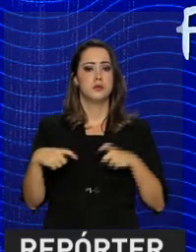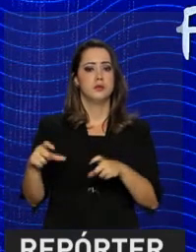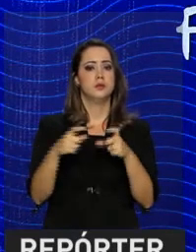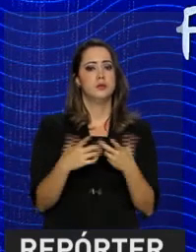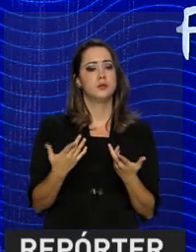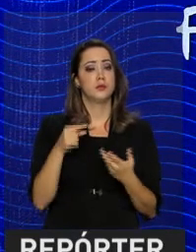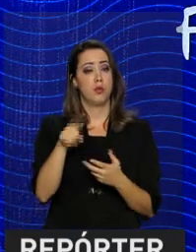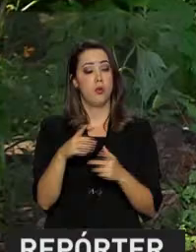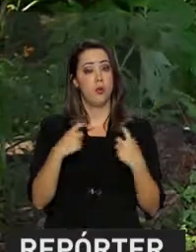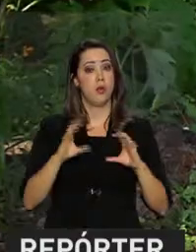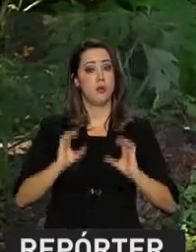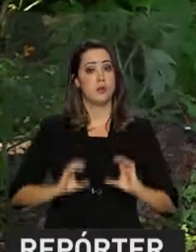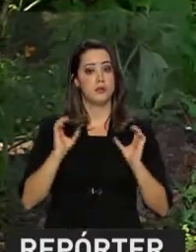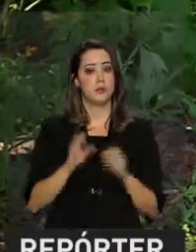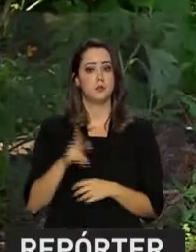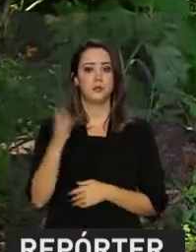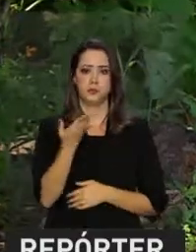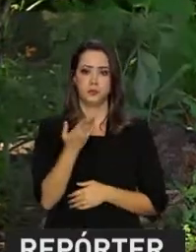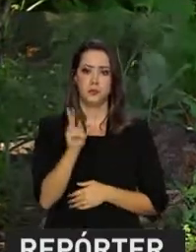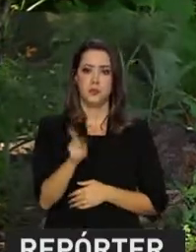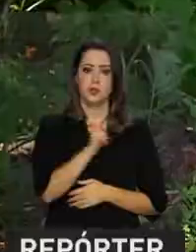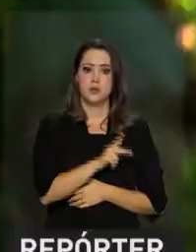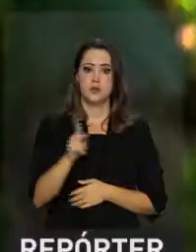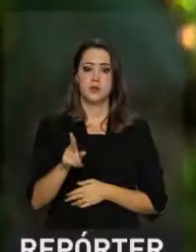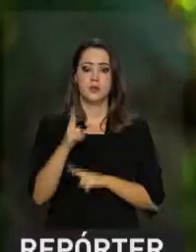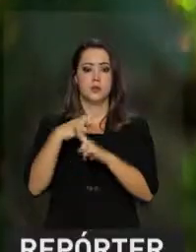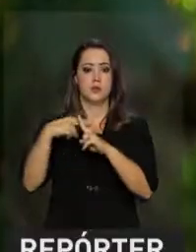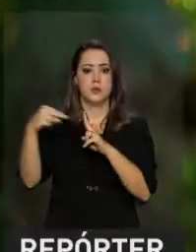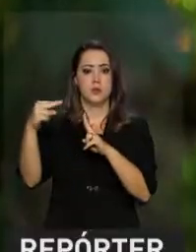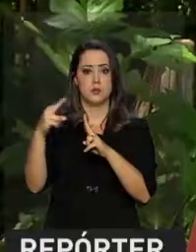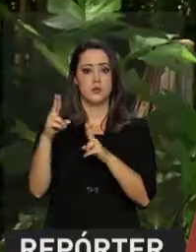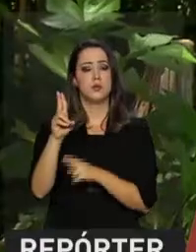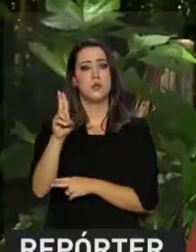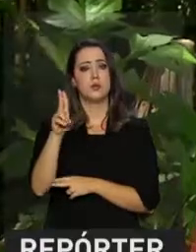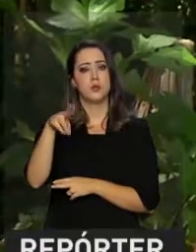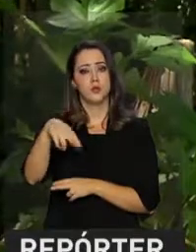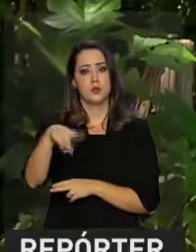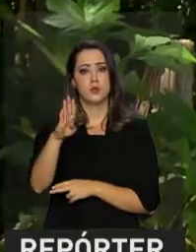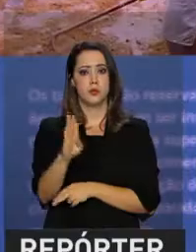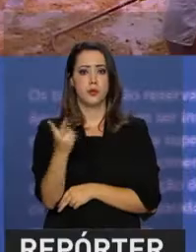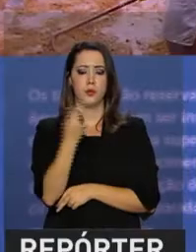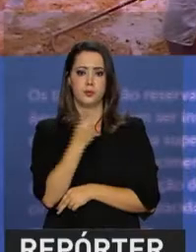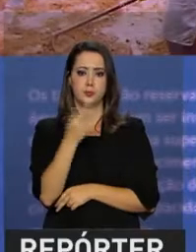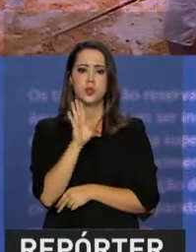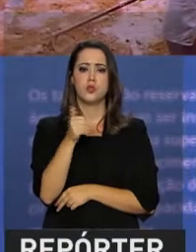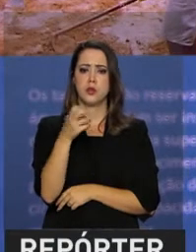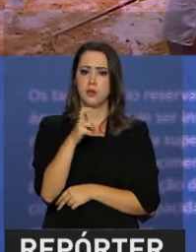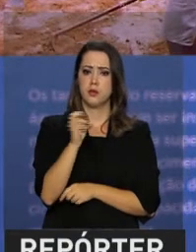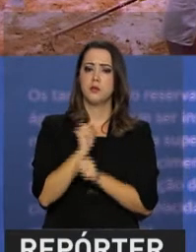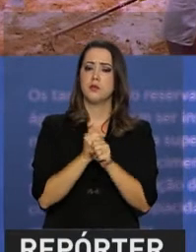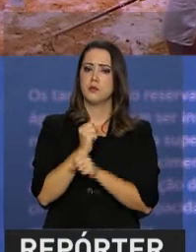fórum cidadão as professoras da universidade de brasília vera e maria do socorro trabalham há 15 anos